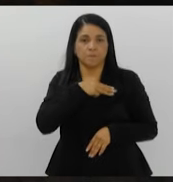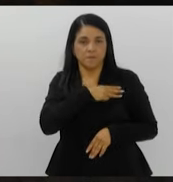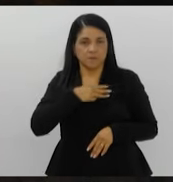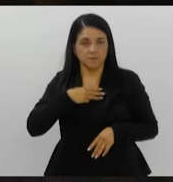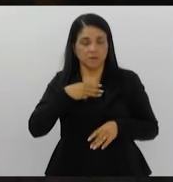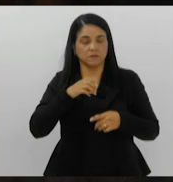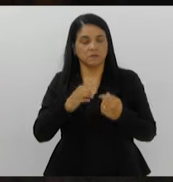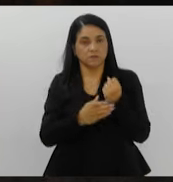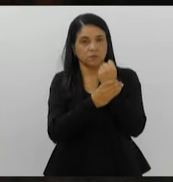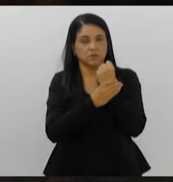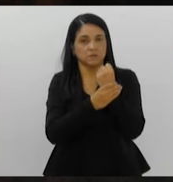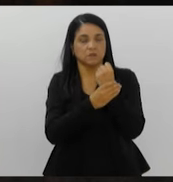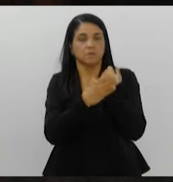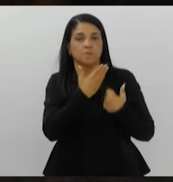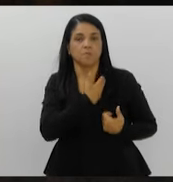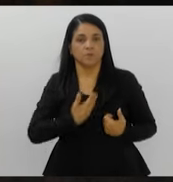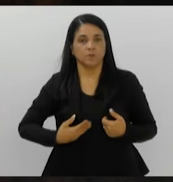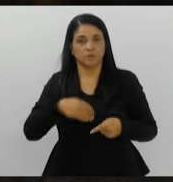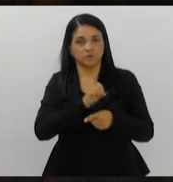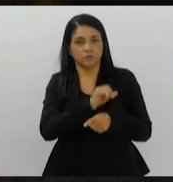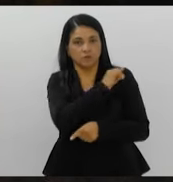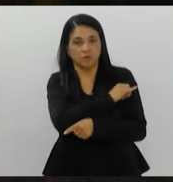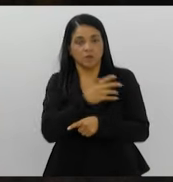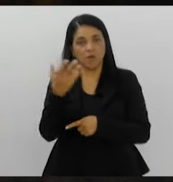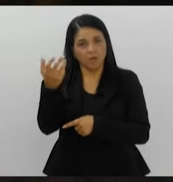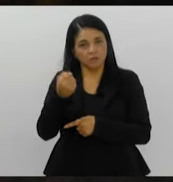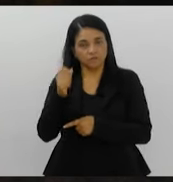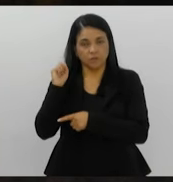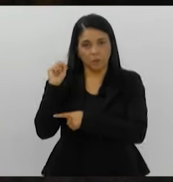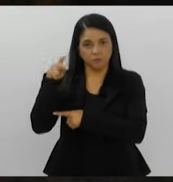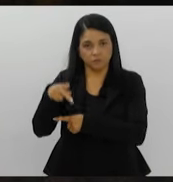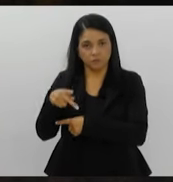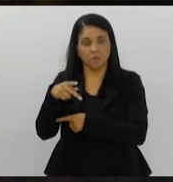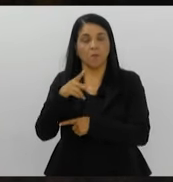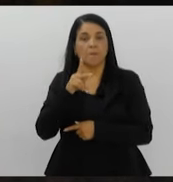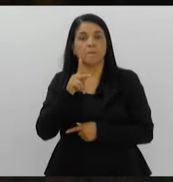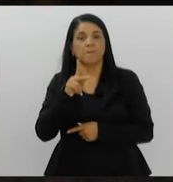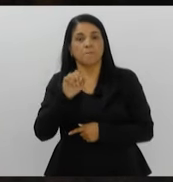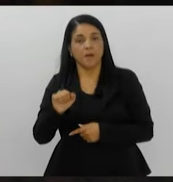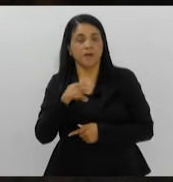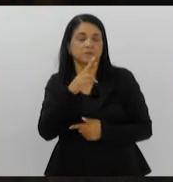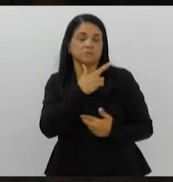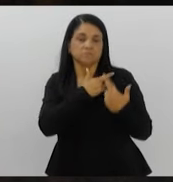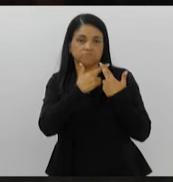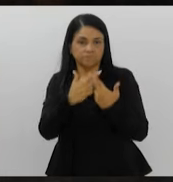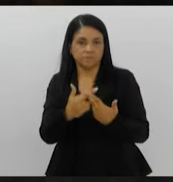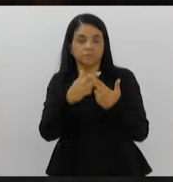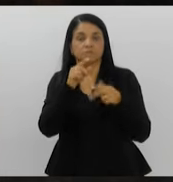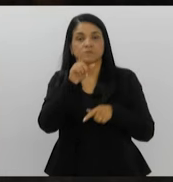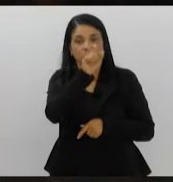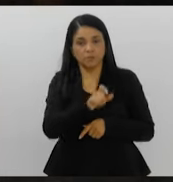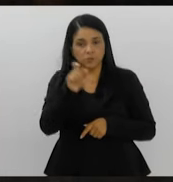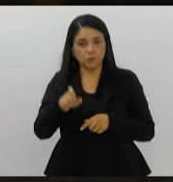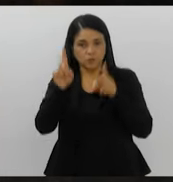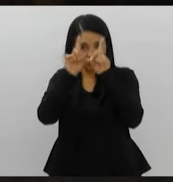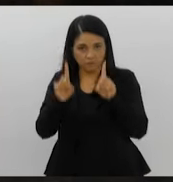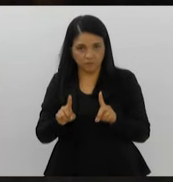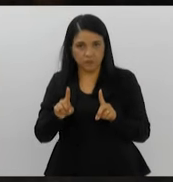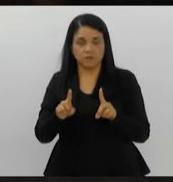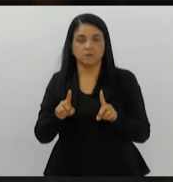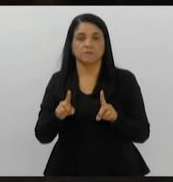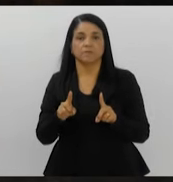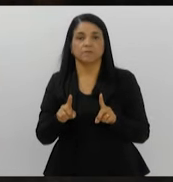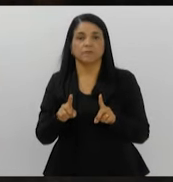Janeiro, sejam ativos, inativos e pensionistas, que sejam pais ou responsáveis legais por pessoa com deficiência, e dar outras